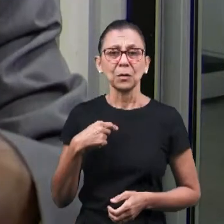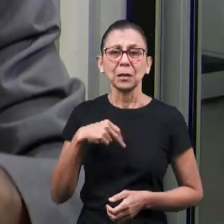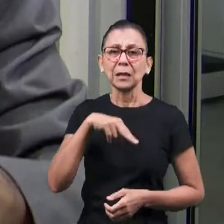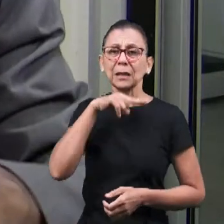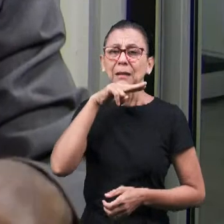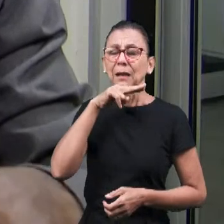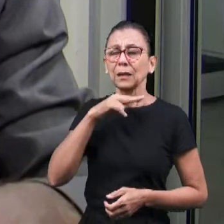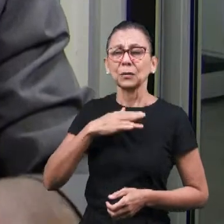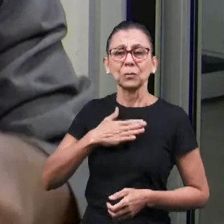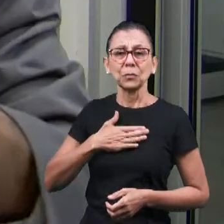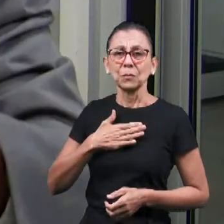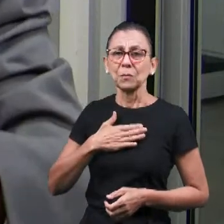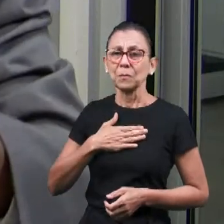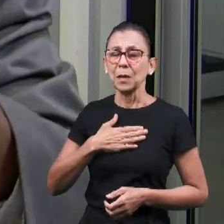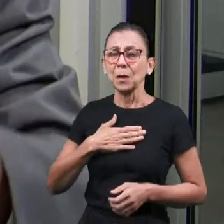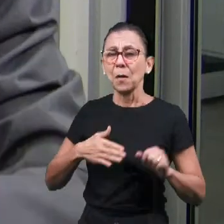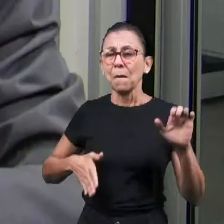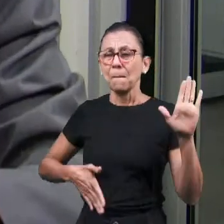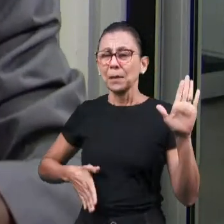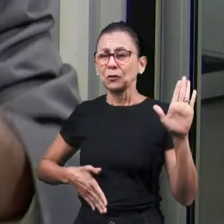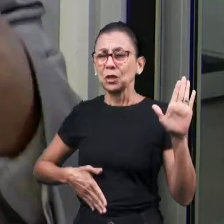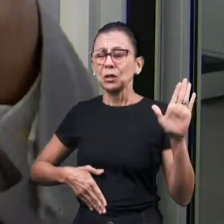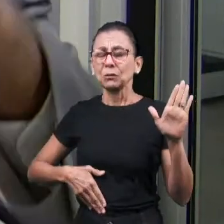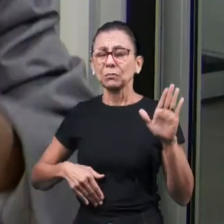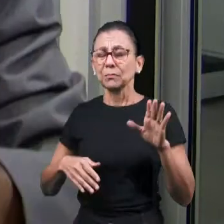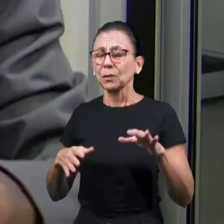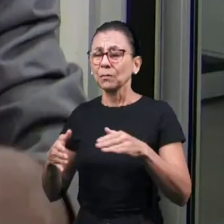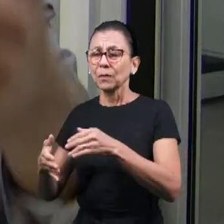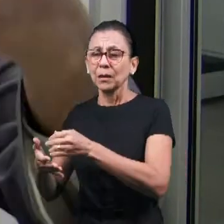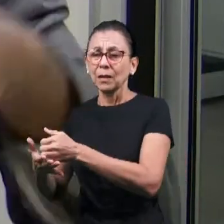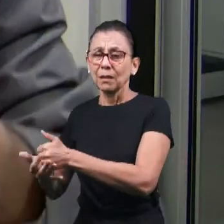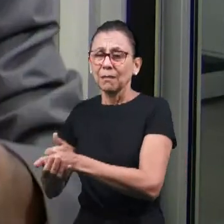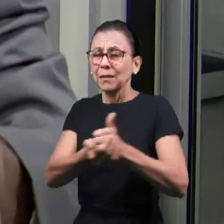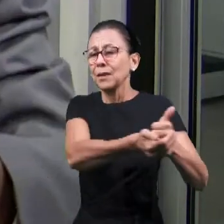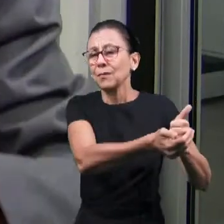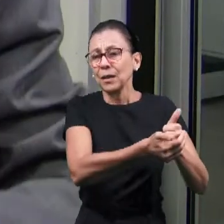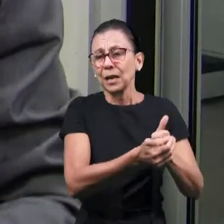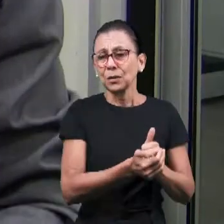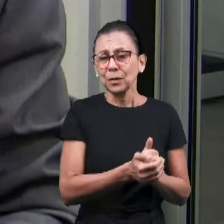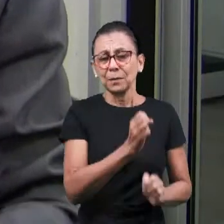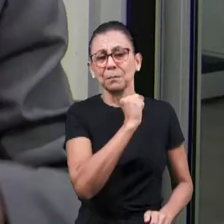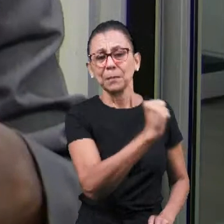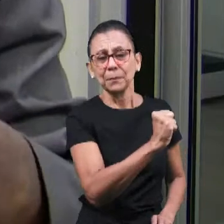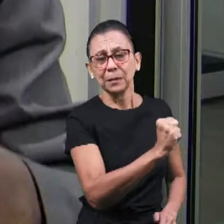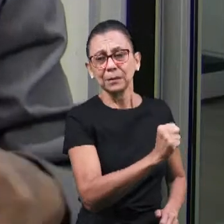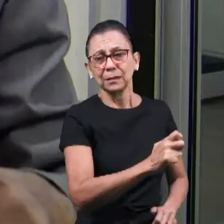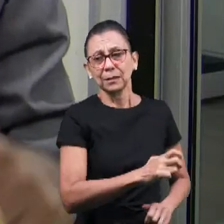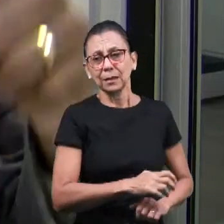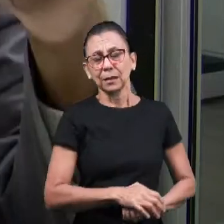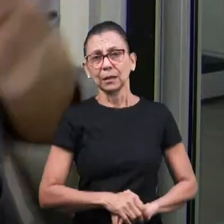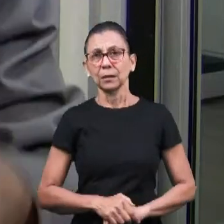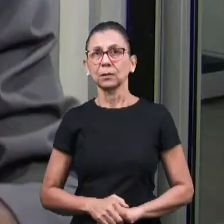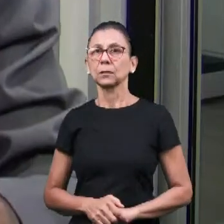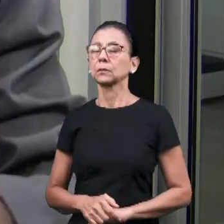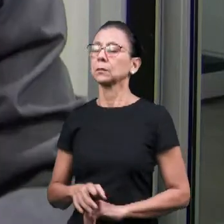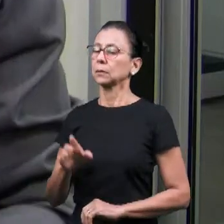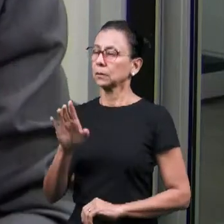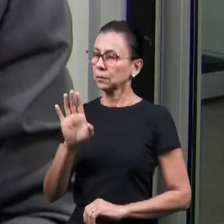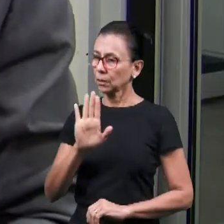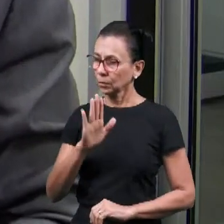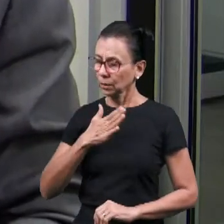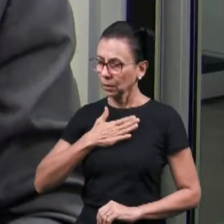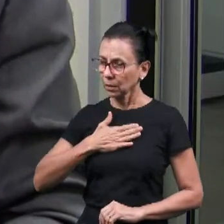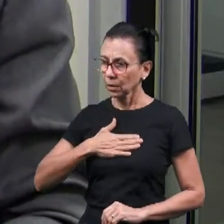não, eu vou orar pra senhora agora. Vou ler o texto aqui e depois a senhora, quando ele voltar, chegar em casa, a senhora liga de novo. Orei com ela, li o